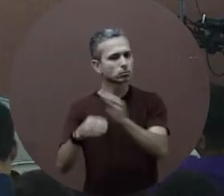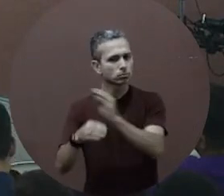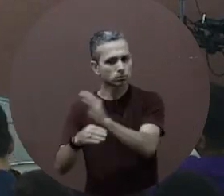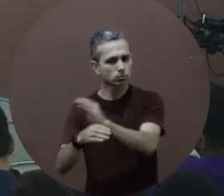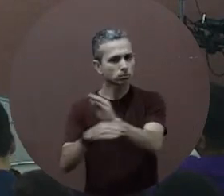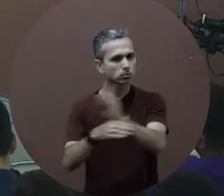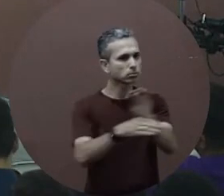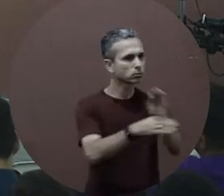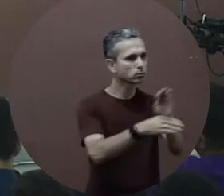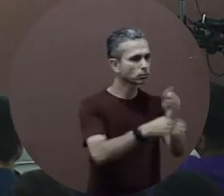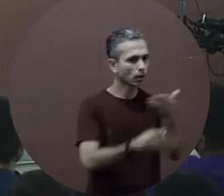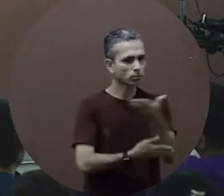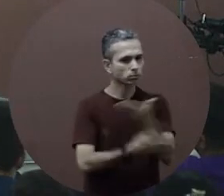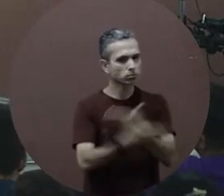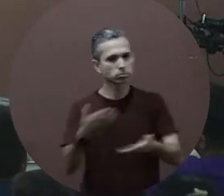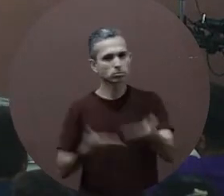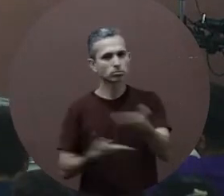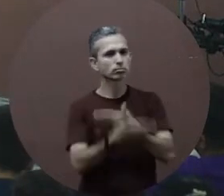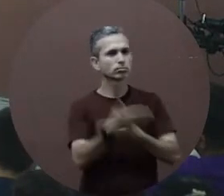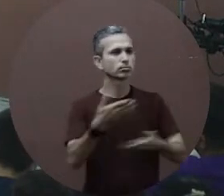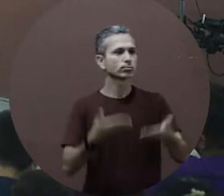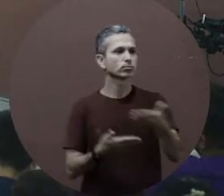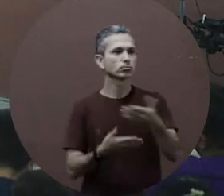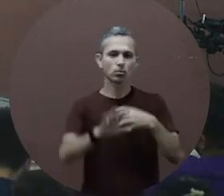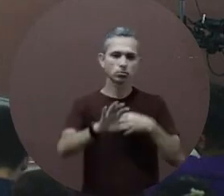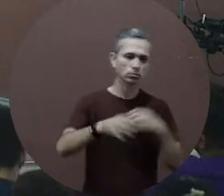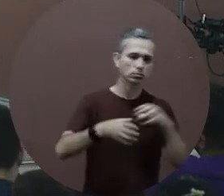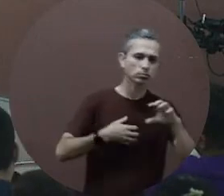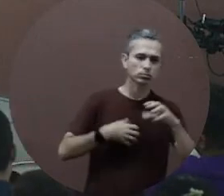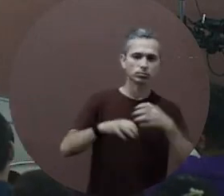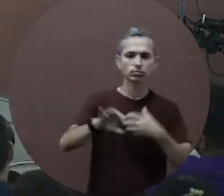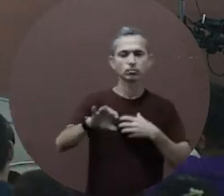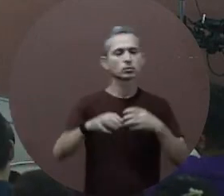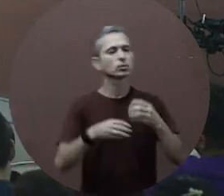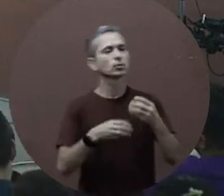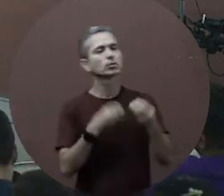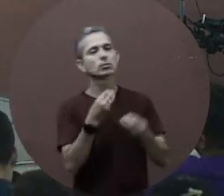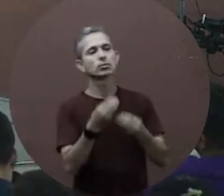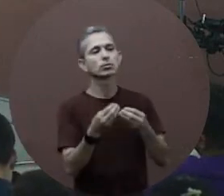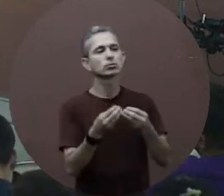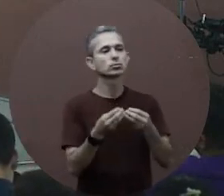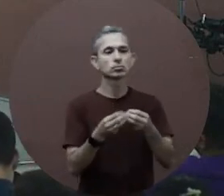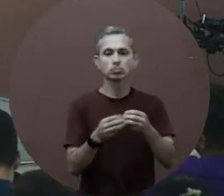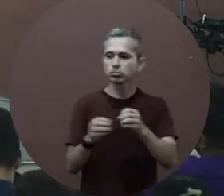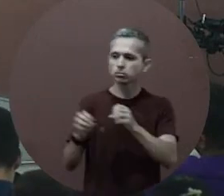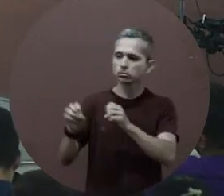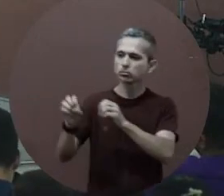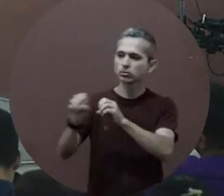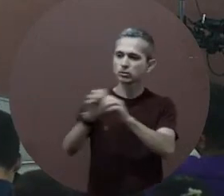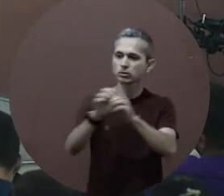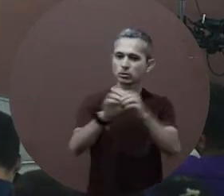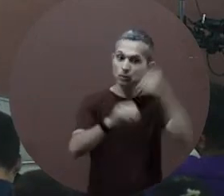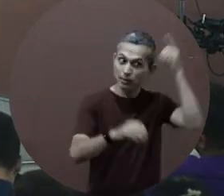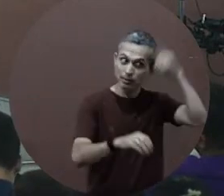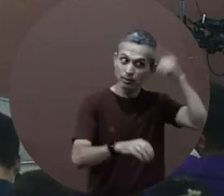vida de cuidado mútuo, ela acontece sob a direção e o ensino de líderes